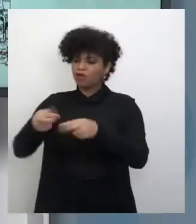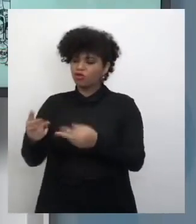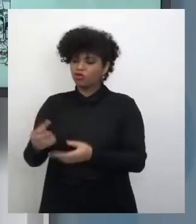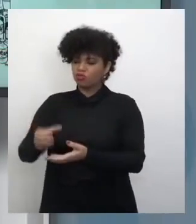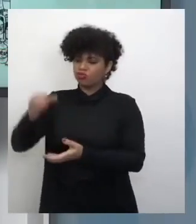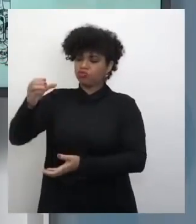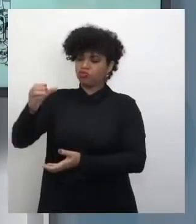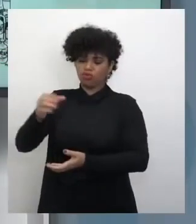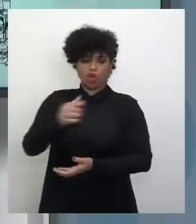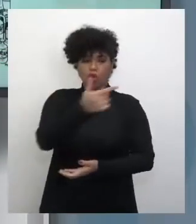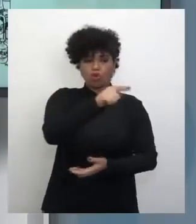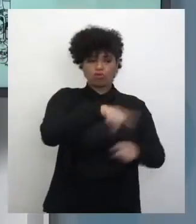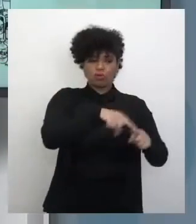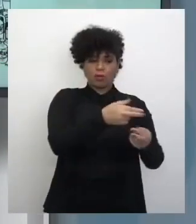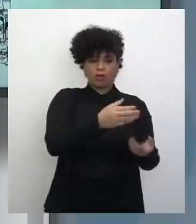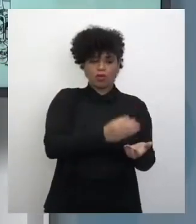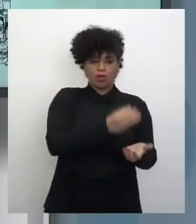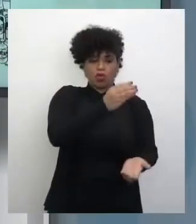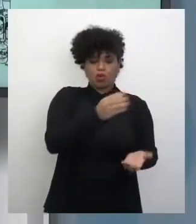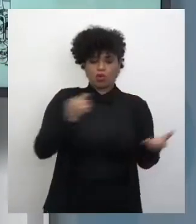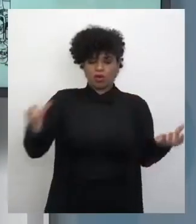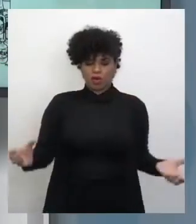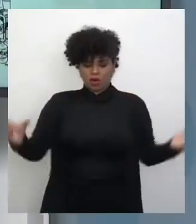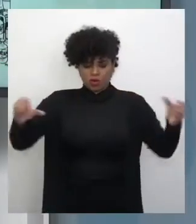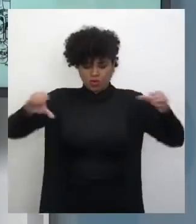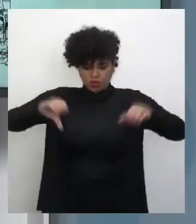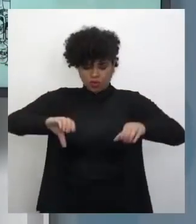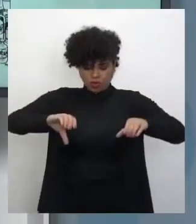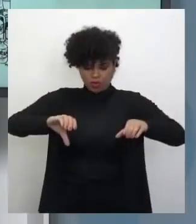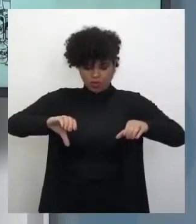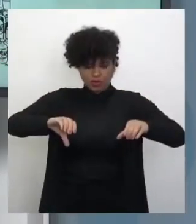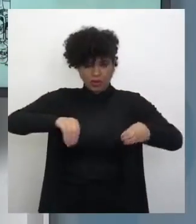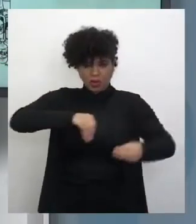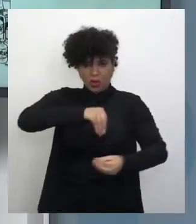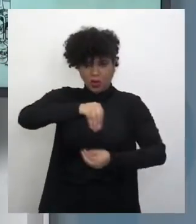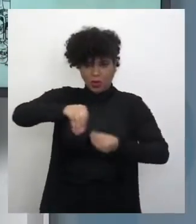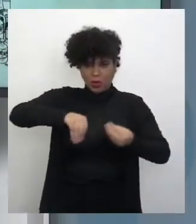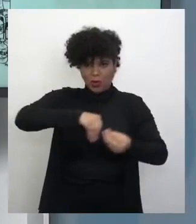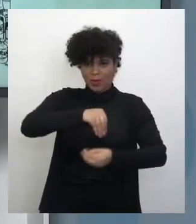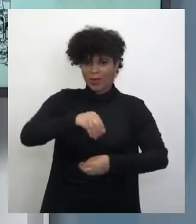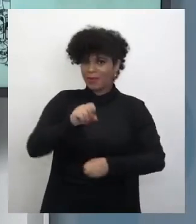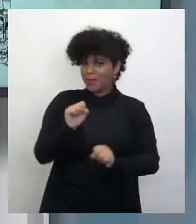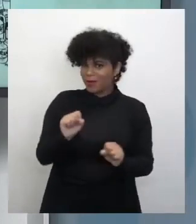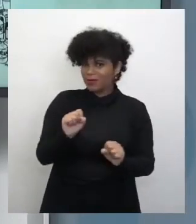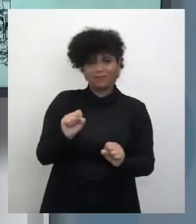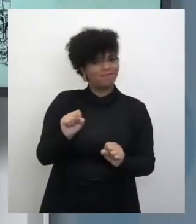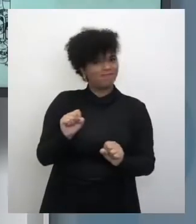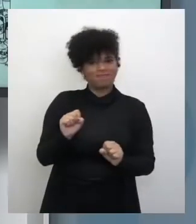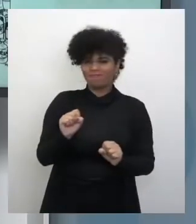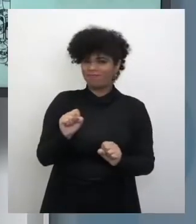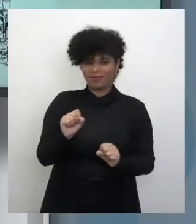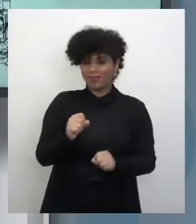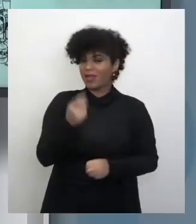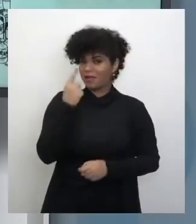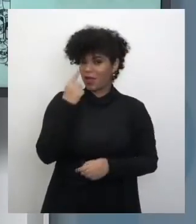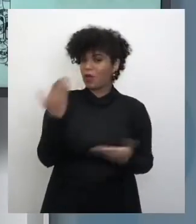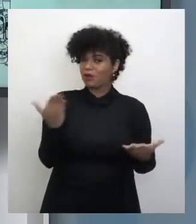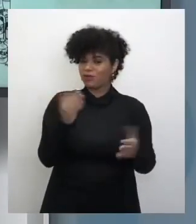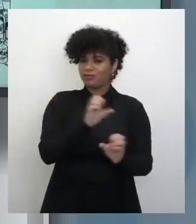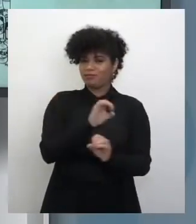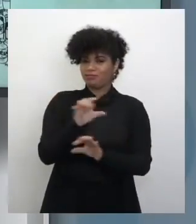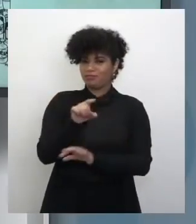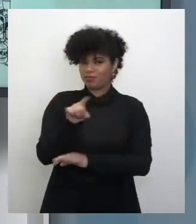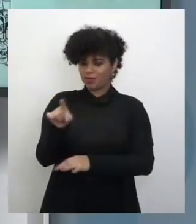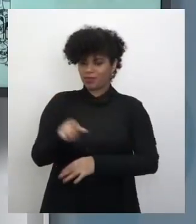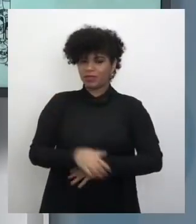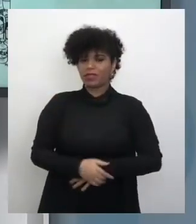acontecer isso e vai ser top, vai limpar sua cozinha sem precisar fazer nada. Então, hoje a gente vai aprender que nem sempre é assim. E para